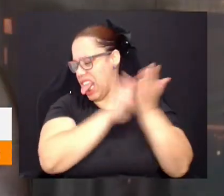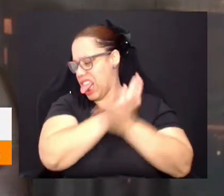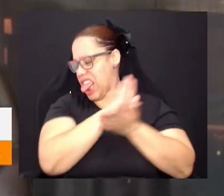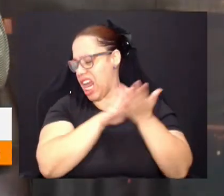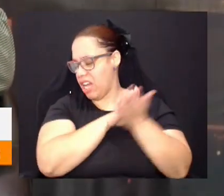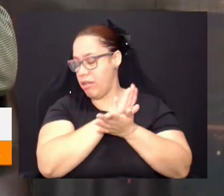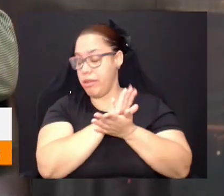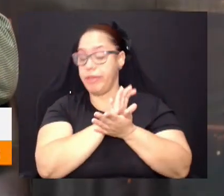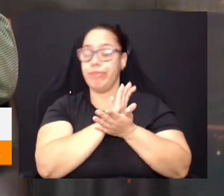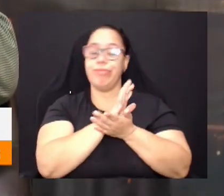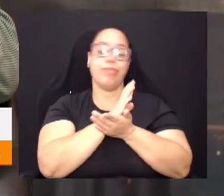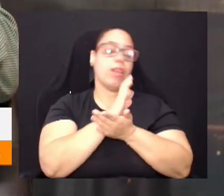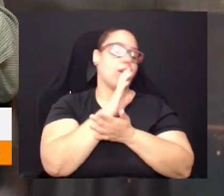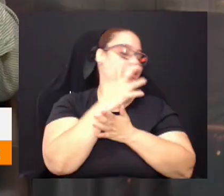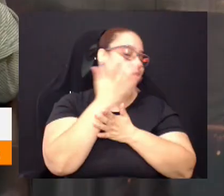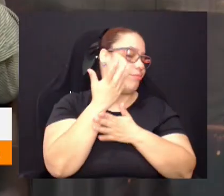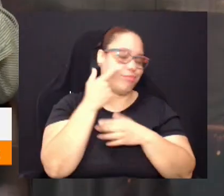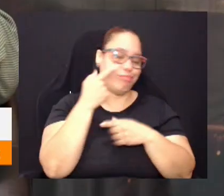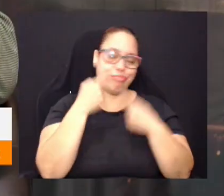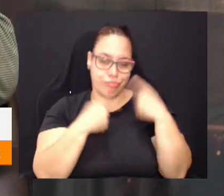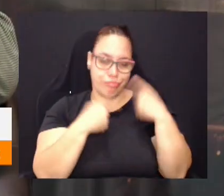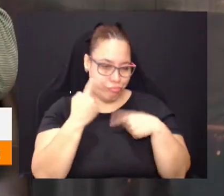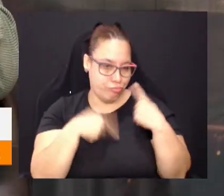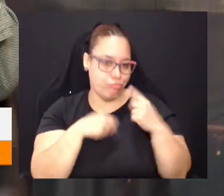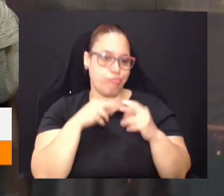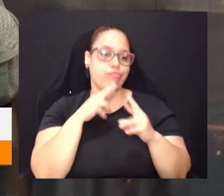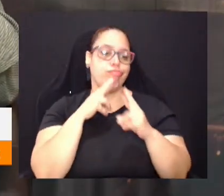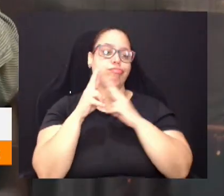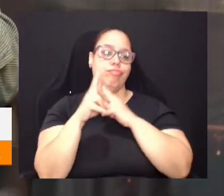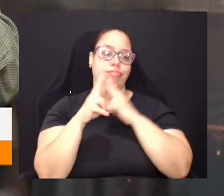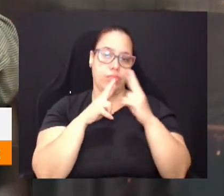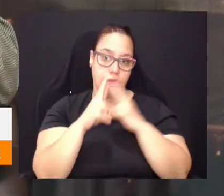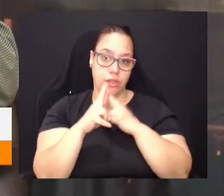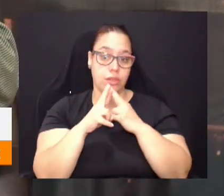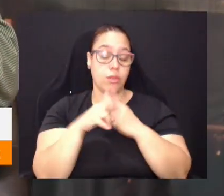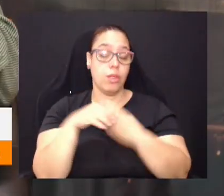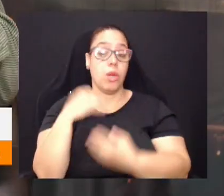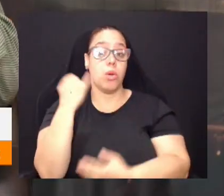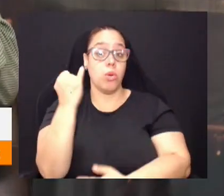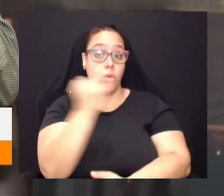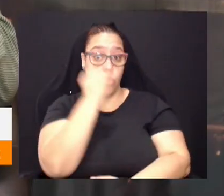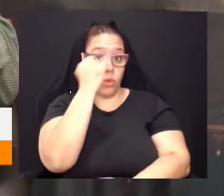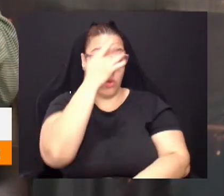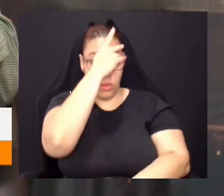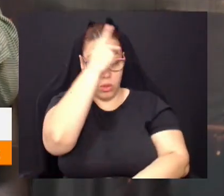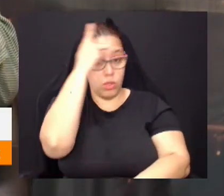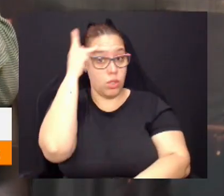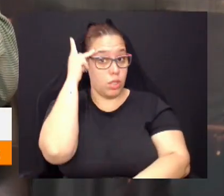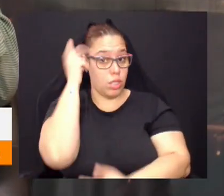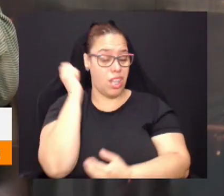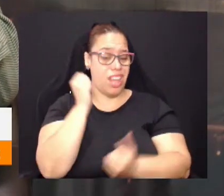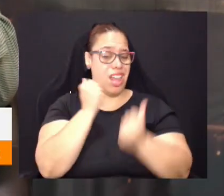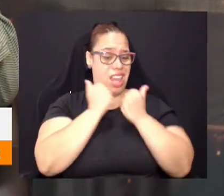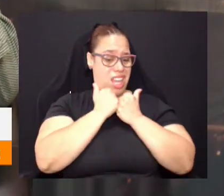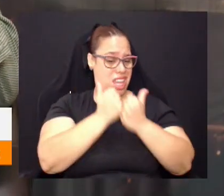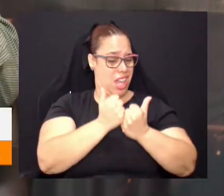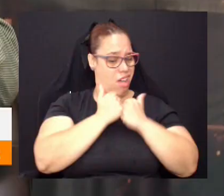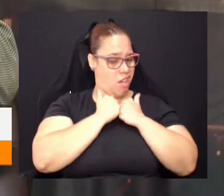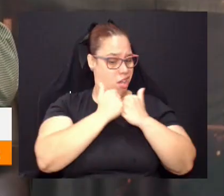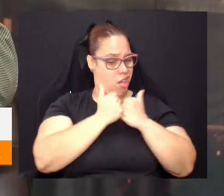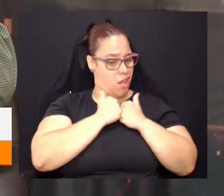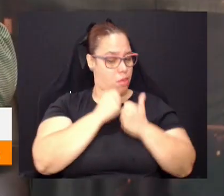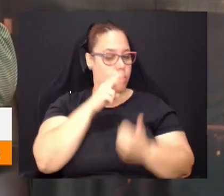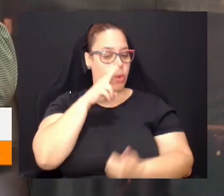várias discussões, mas o relacionamento geralmente é algo muito importante para a pessoa. Então, essa defensiva é muito forte,